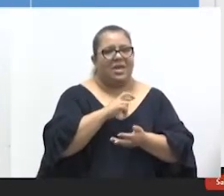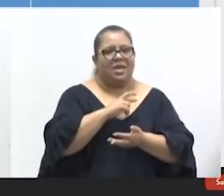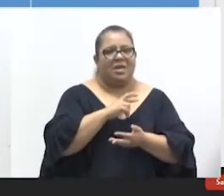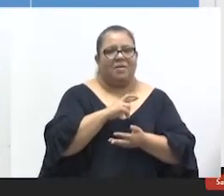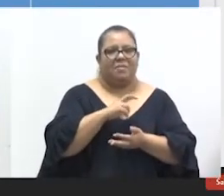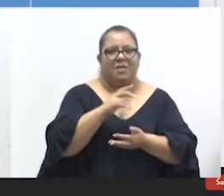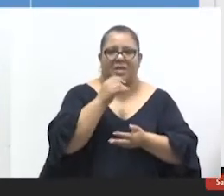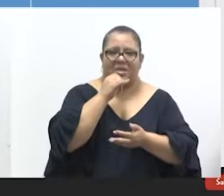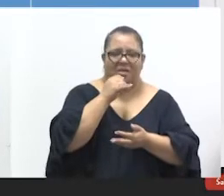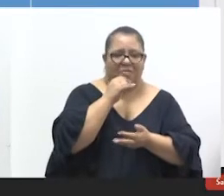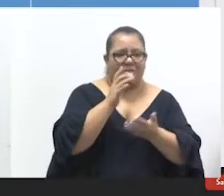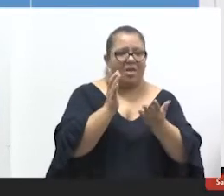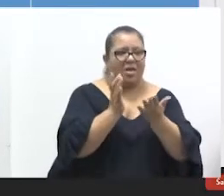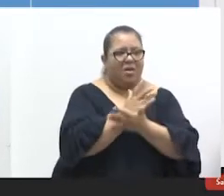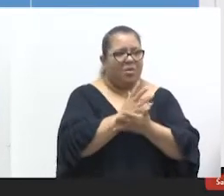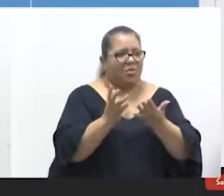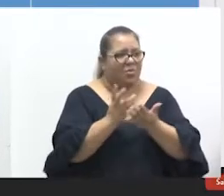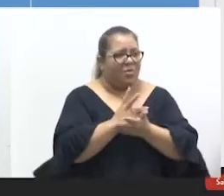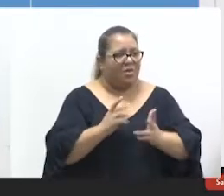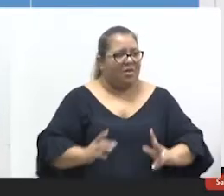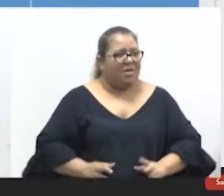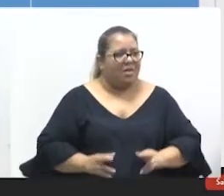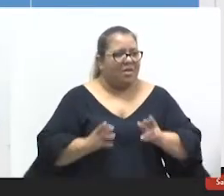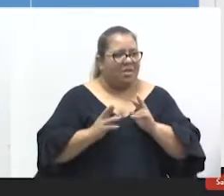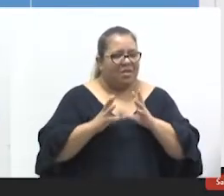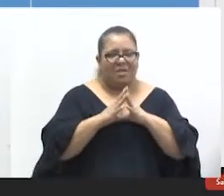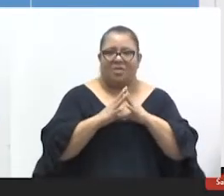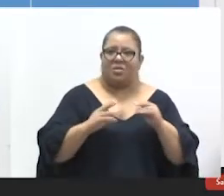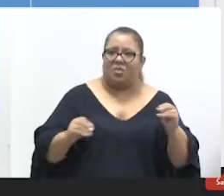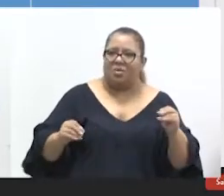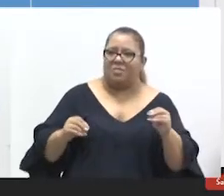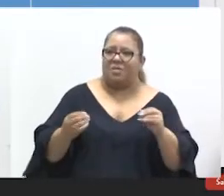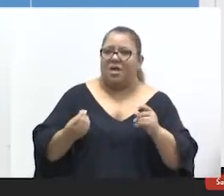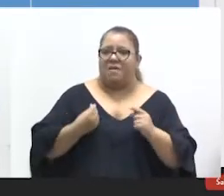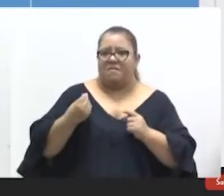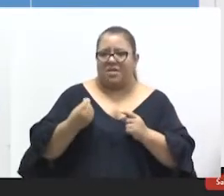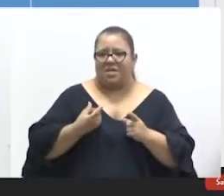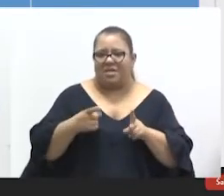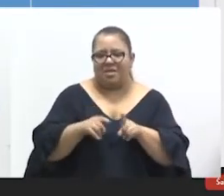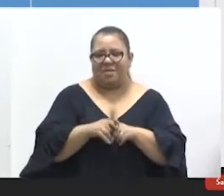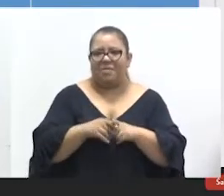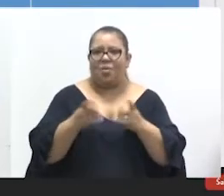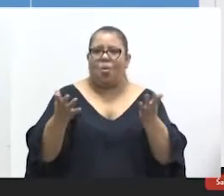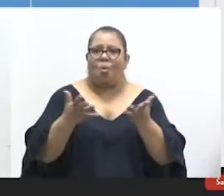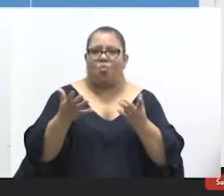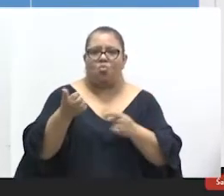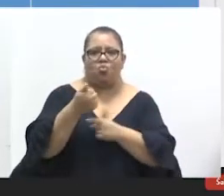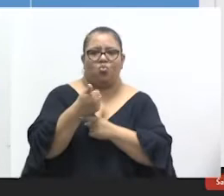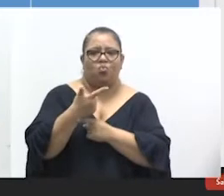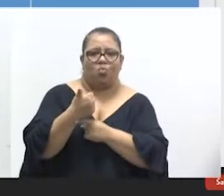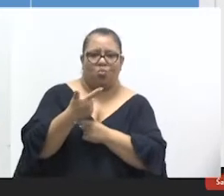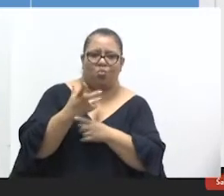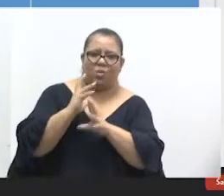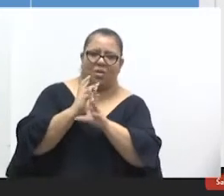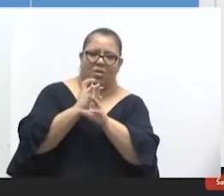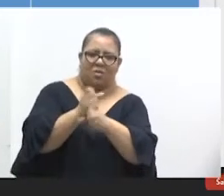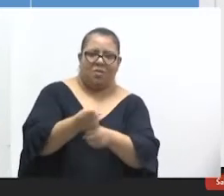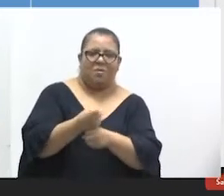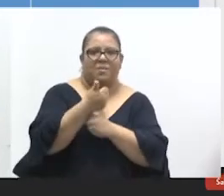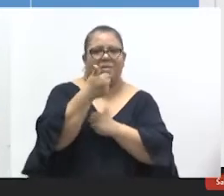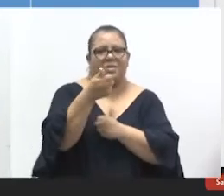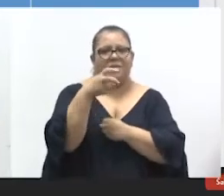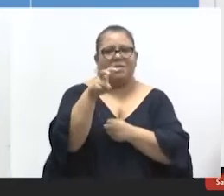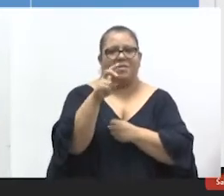garante cura em algumas situações e uma boa sobrevida. Então, nessa situação, nós temos 12 casos contra